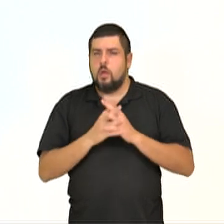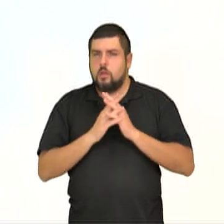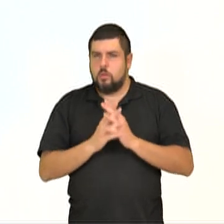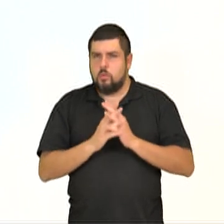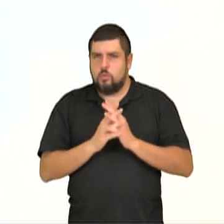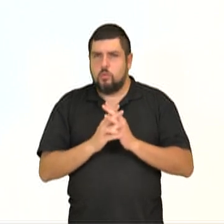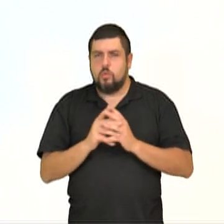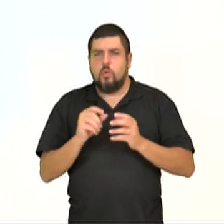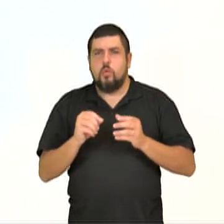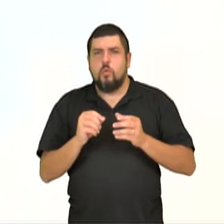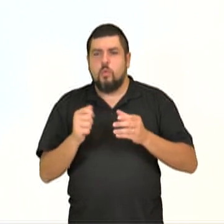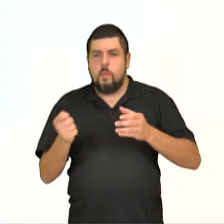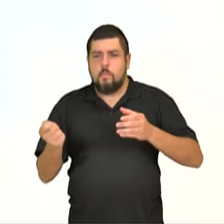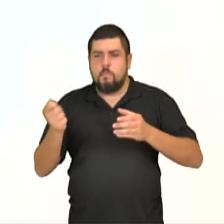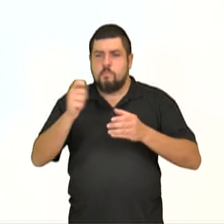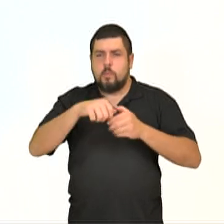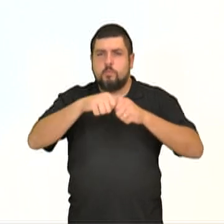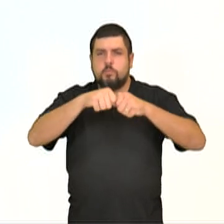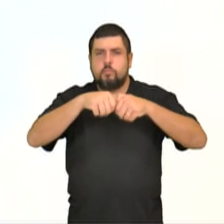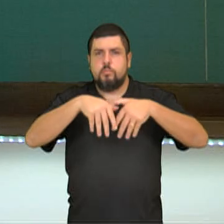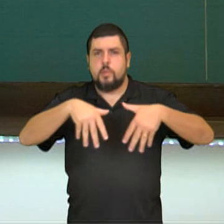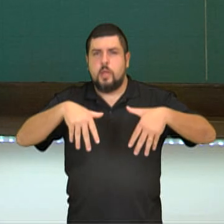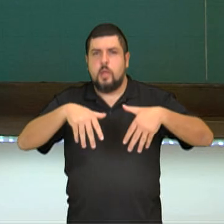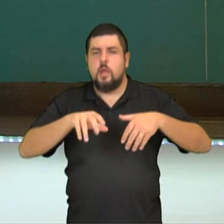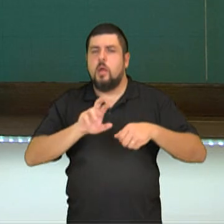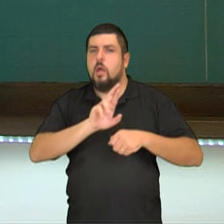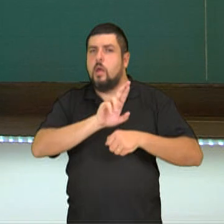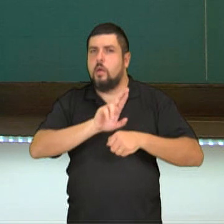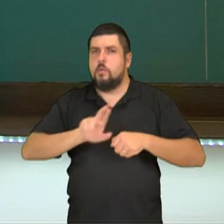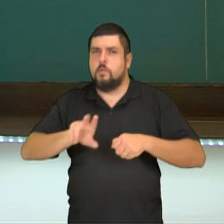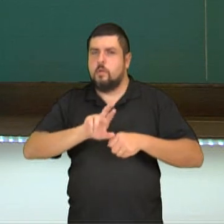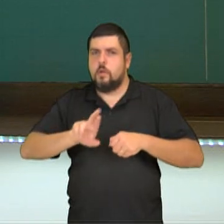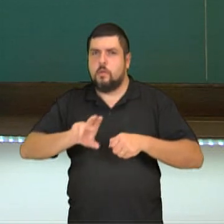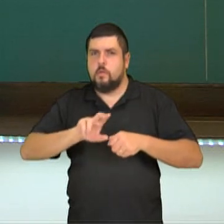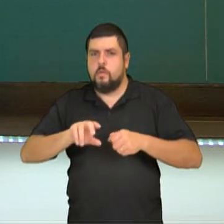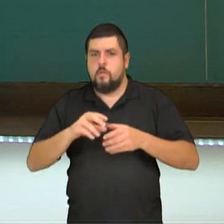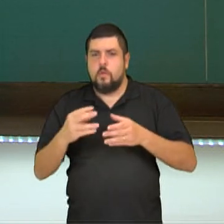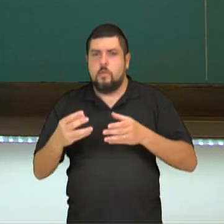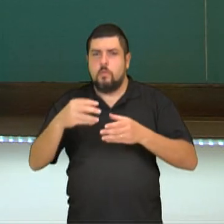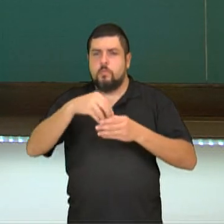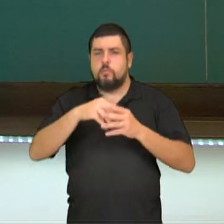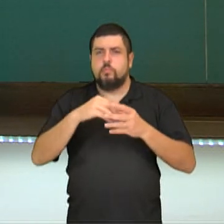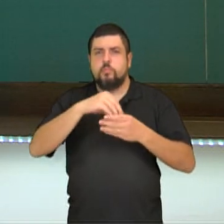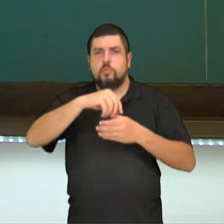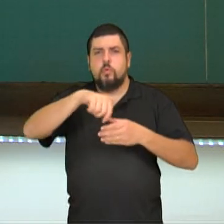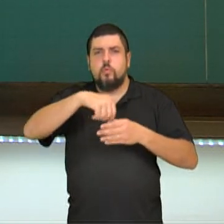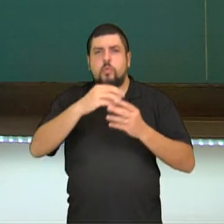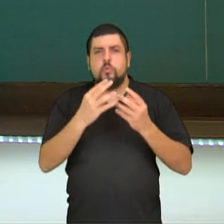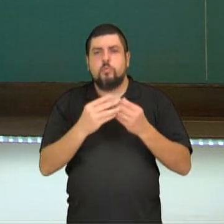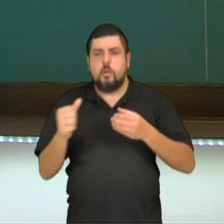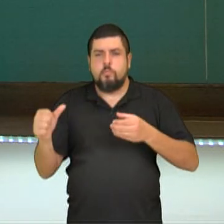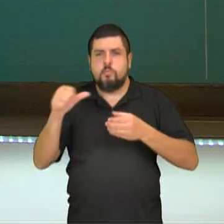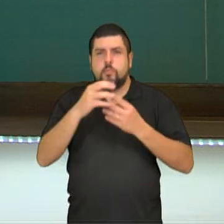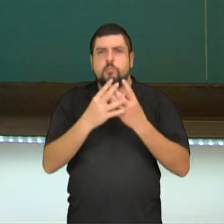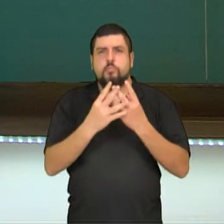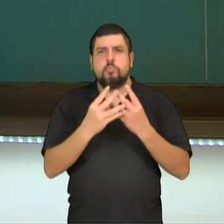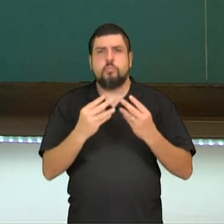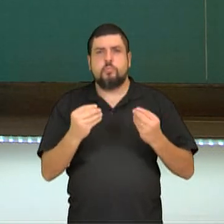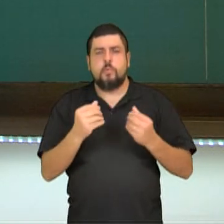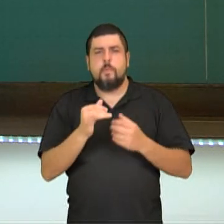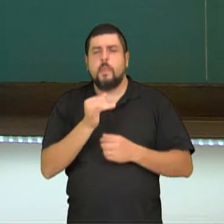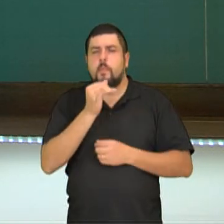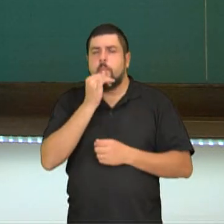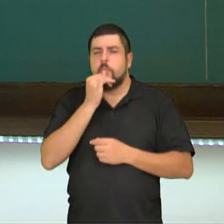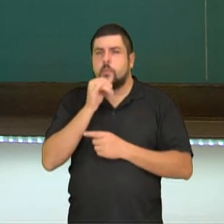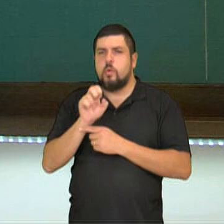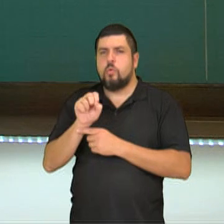diluir, com dissolução, diluição com dissolução. Quando eu estou, por exemplo, preparando um suquinho em pó, eu estou lendo